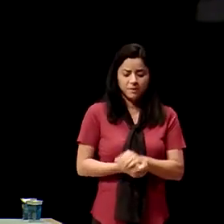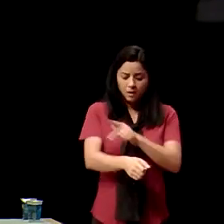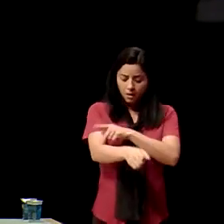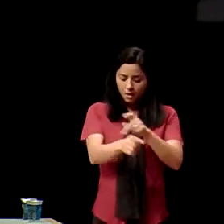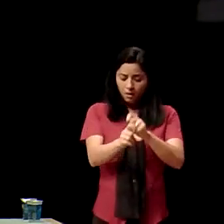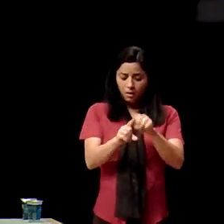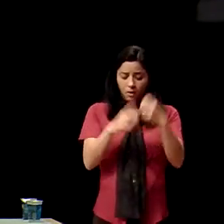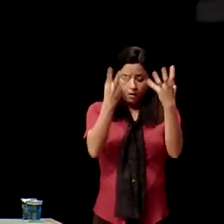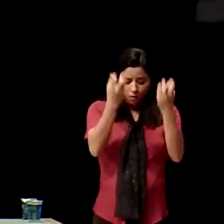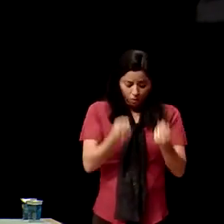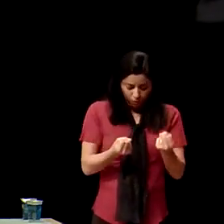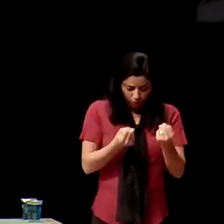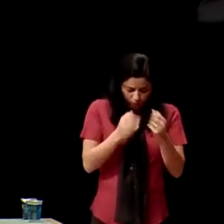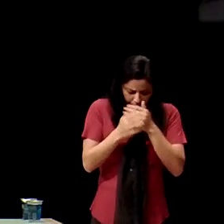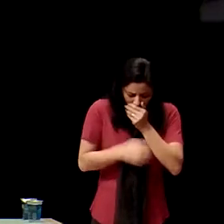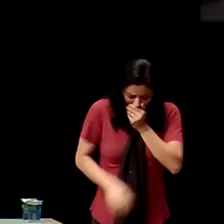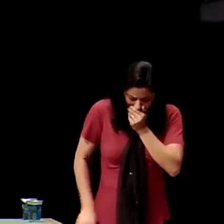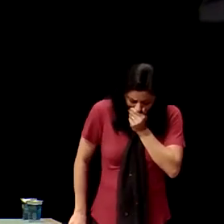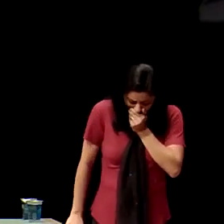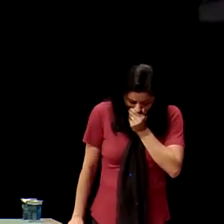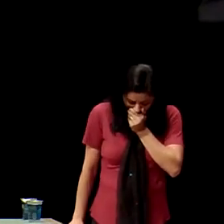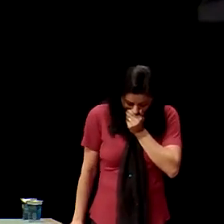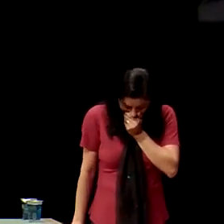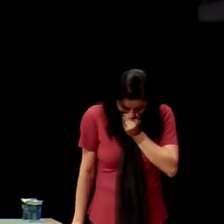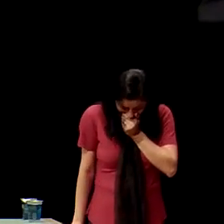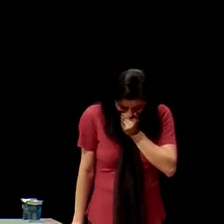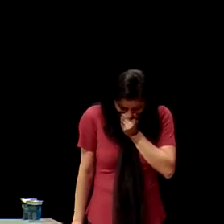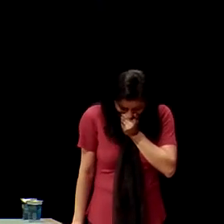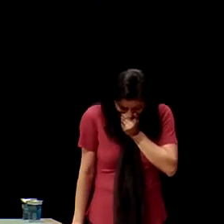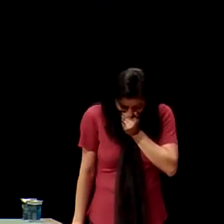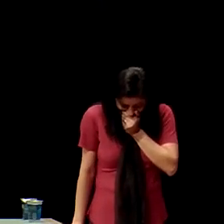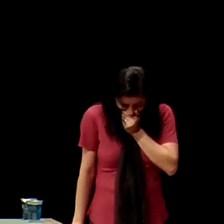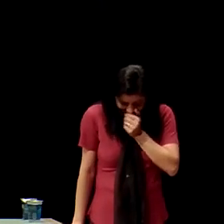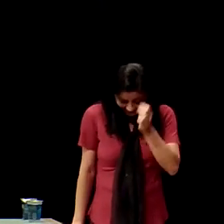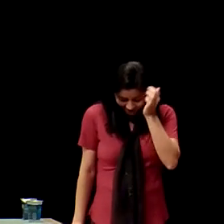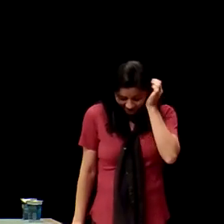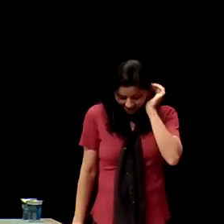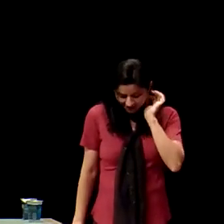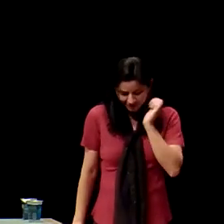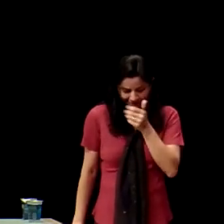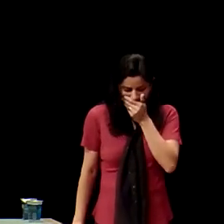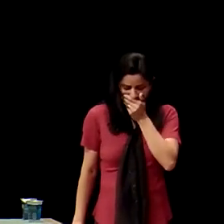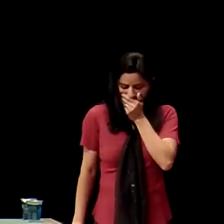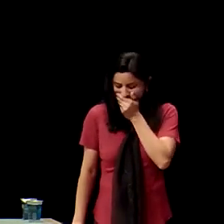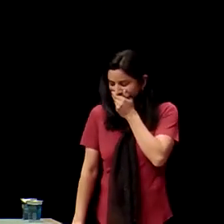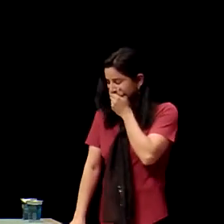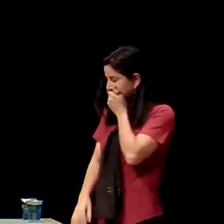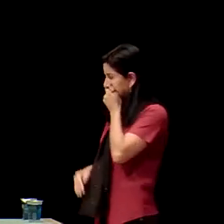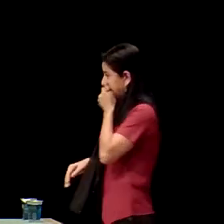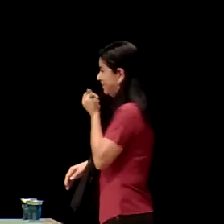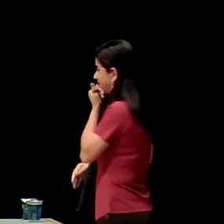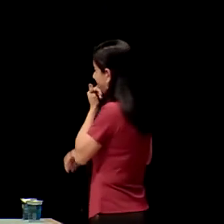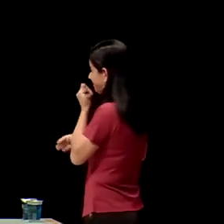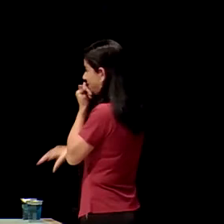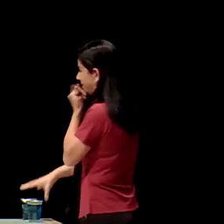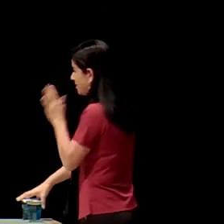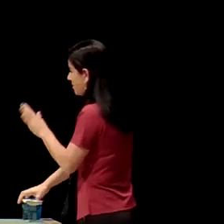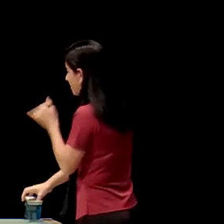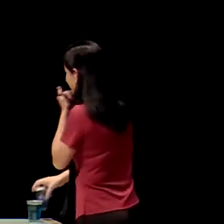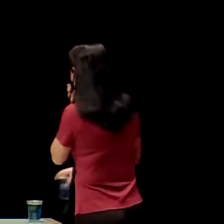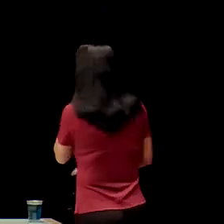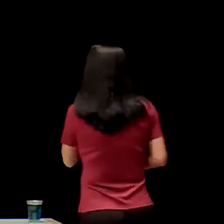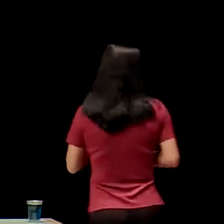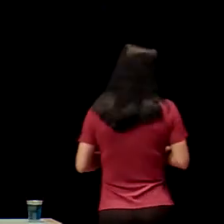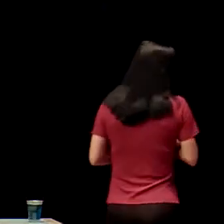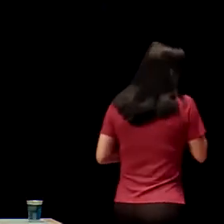pedagogia social. And moreover, we can speak about changing professional boundaries and